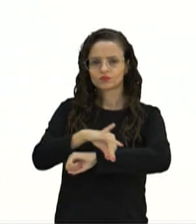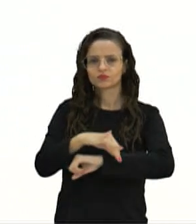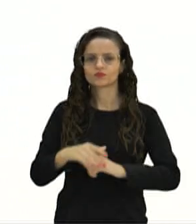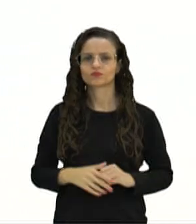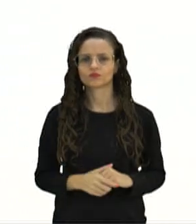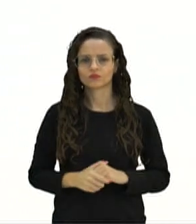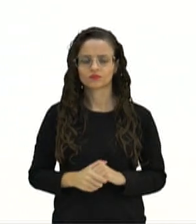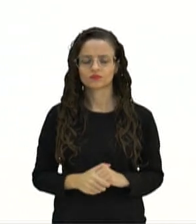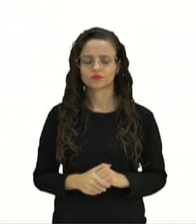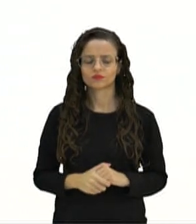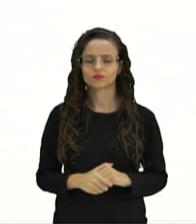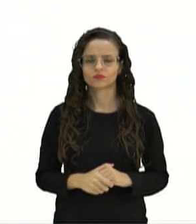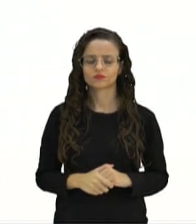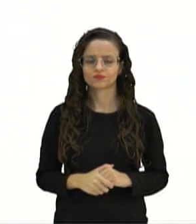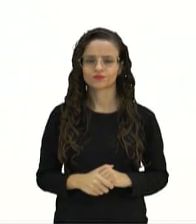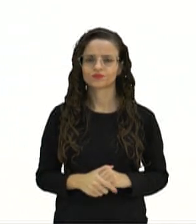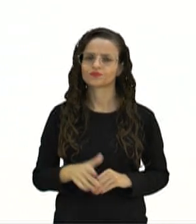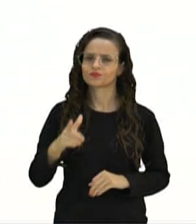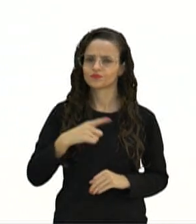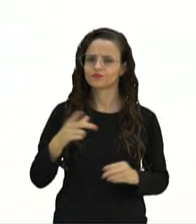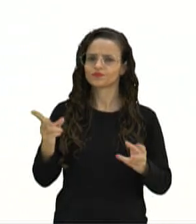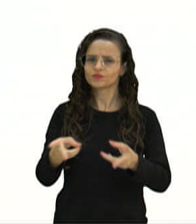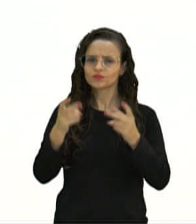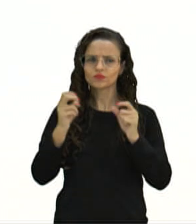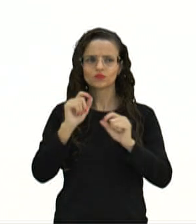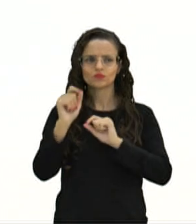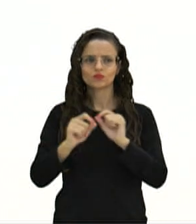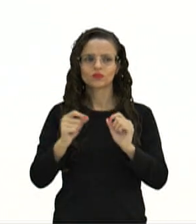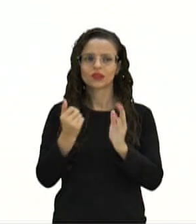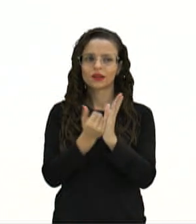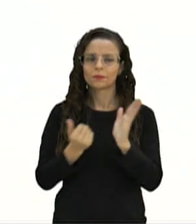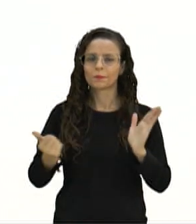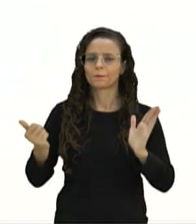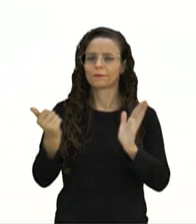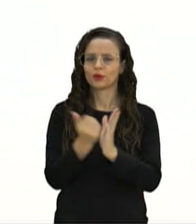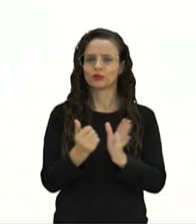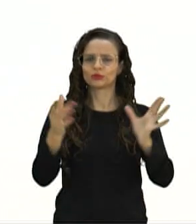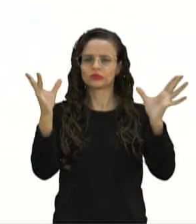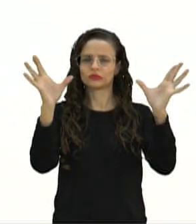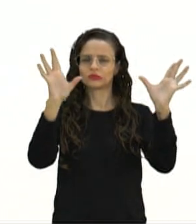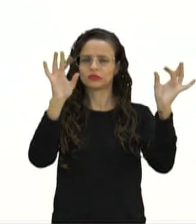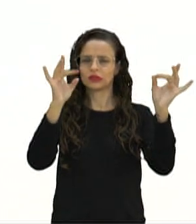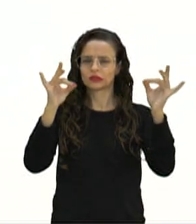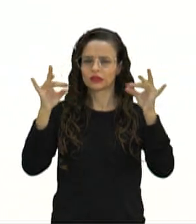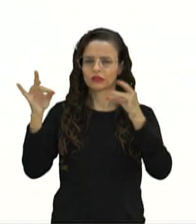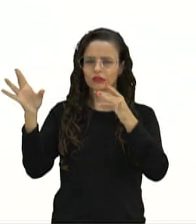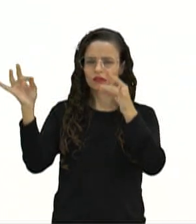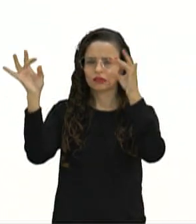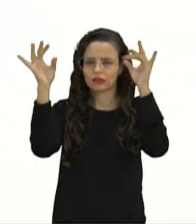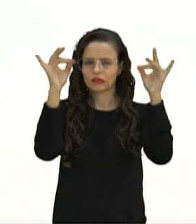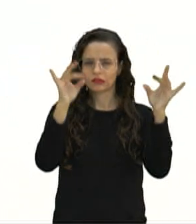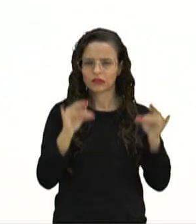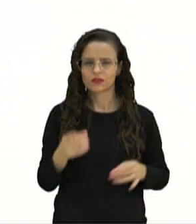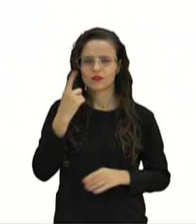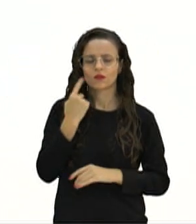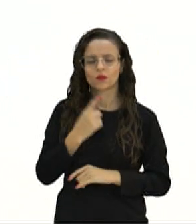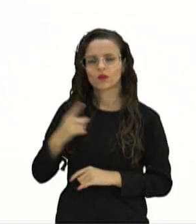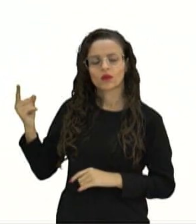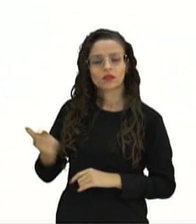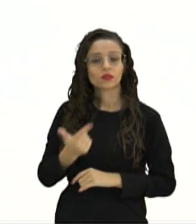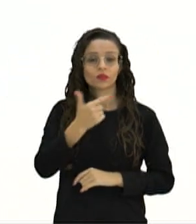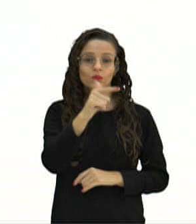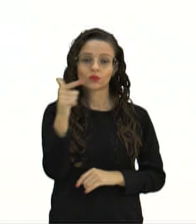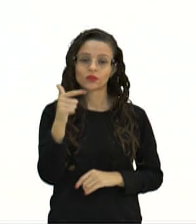Geralmente a gente consegue reconhecer o barroco com esse excesso da ornamentação, dos enfeites, né? Como eu disse, não